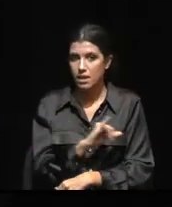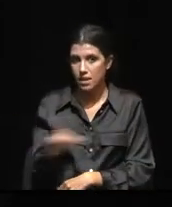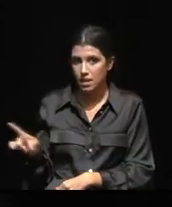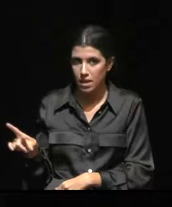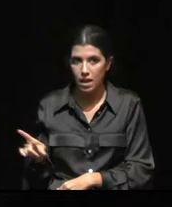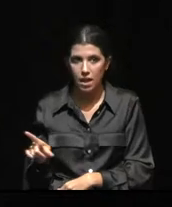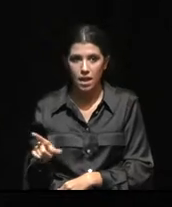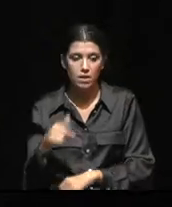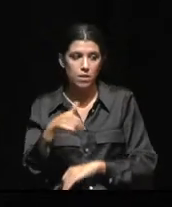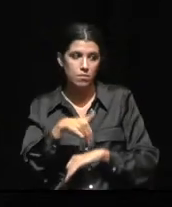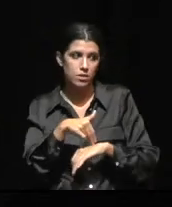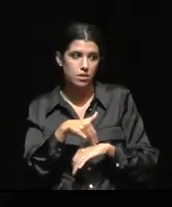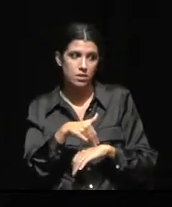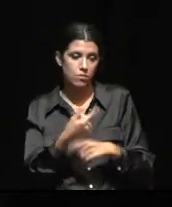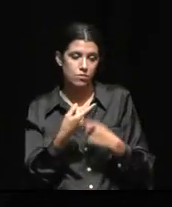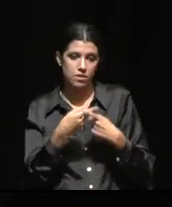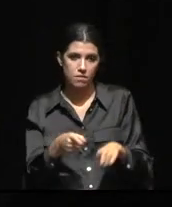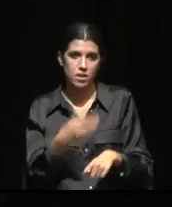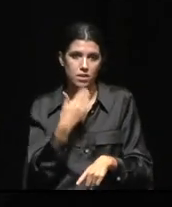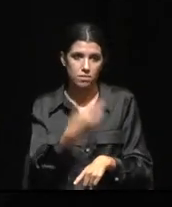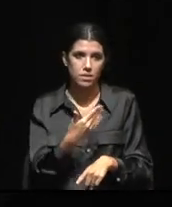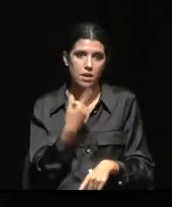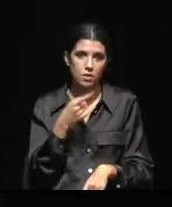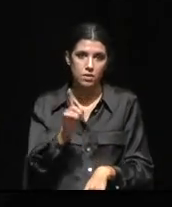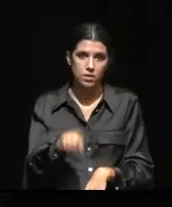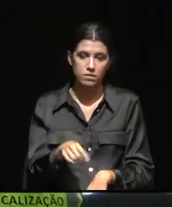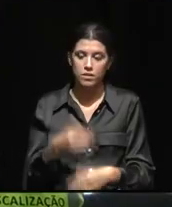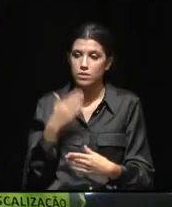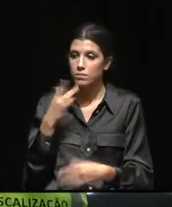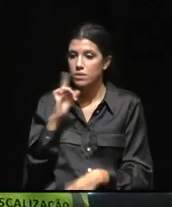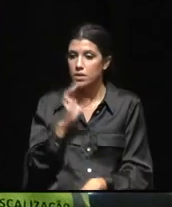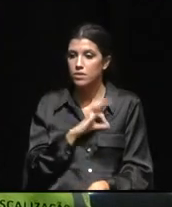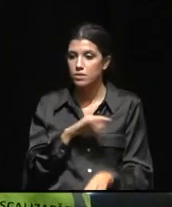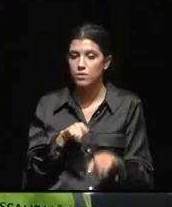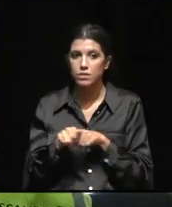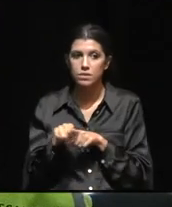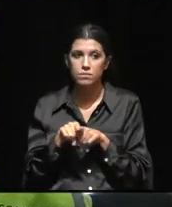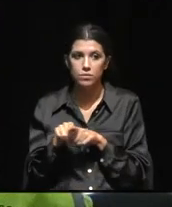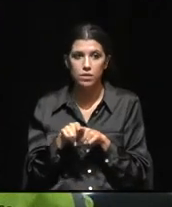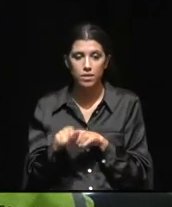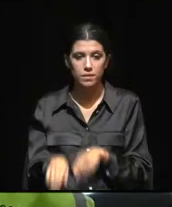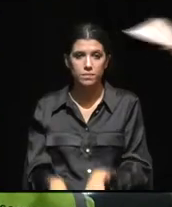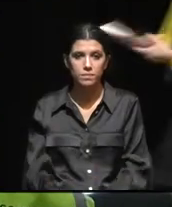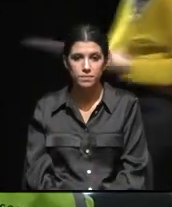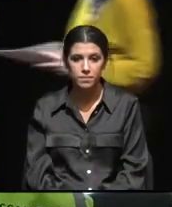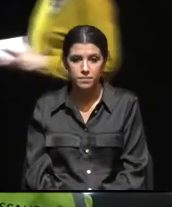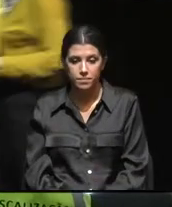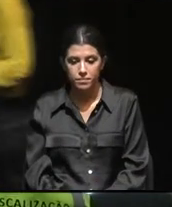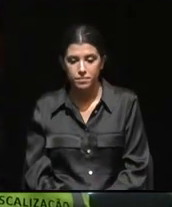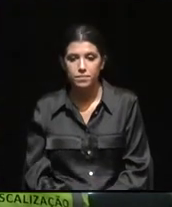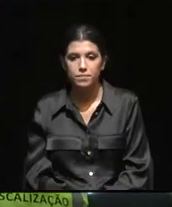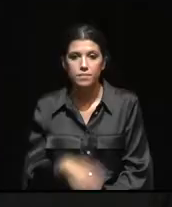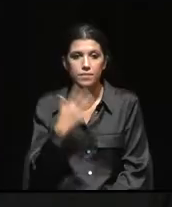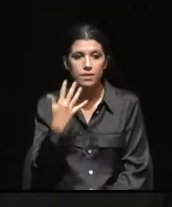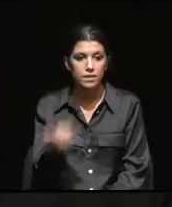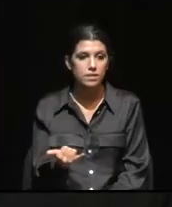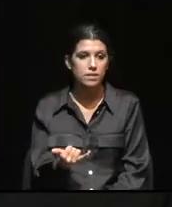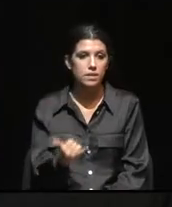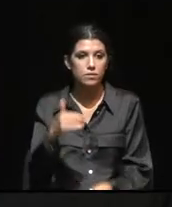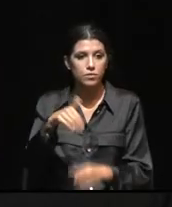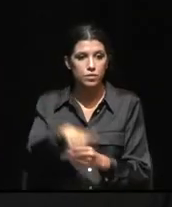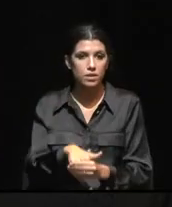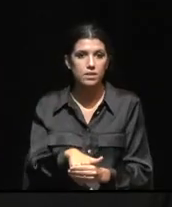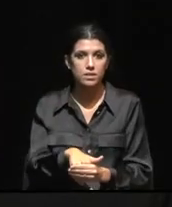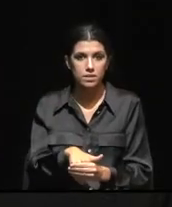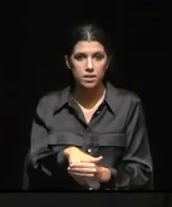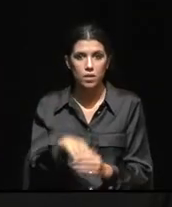revê nesse posicionamento muito obrigada mais uma vez obrigada senhora deputada Vamos então passar à